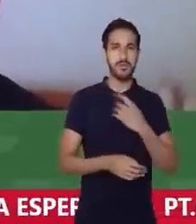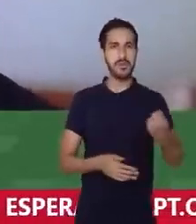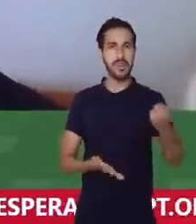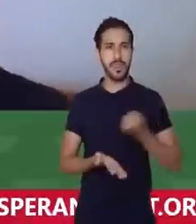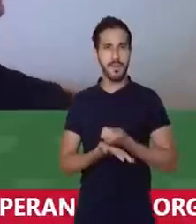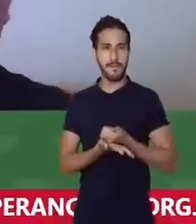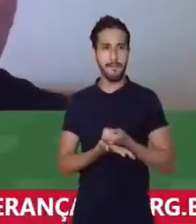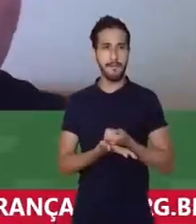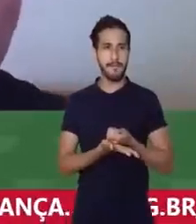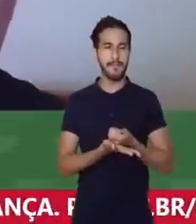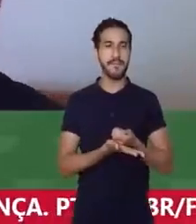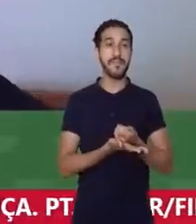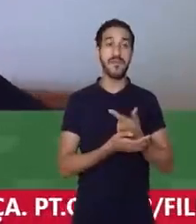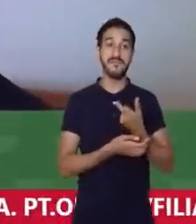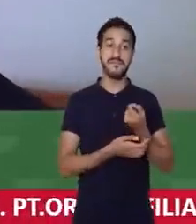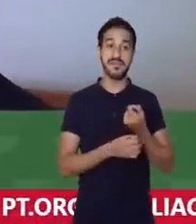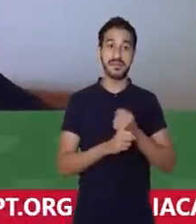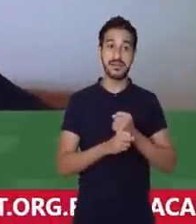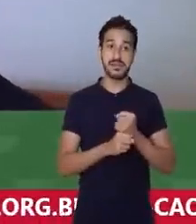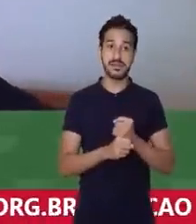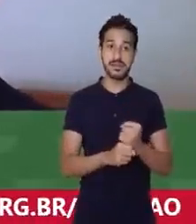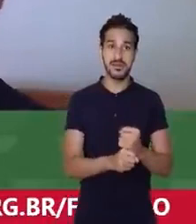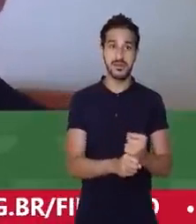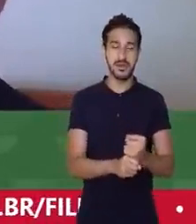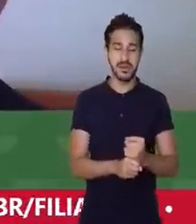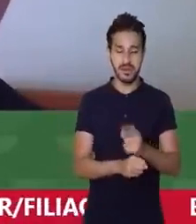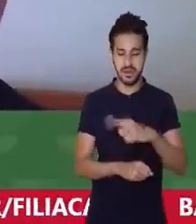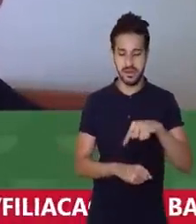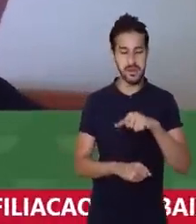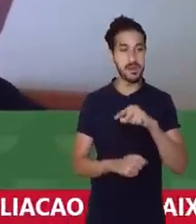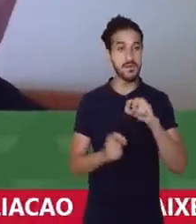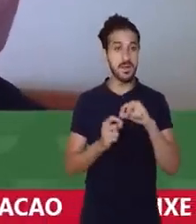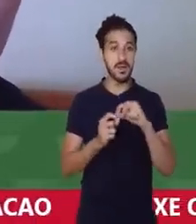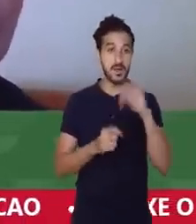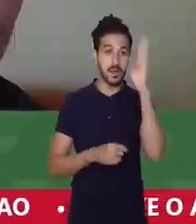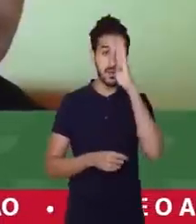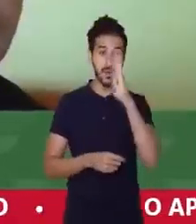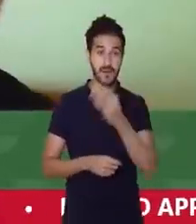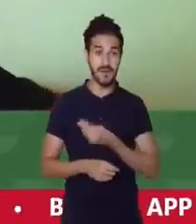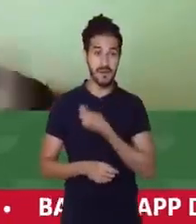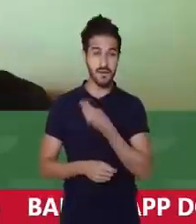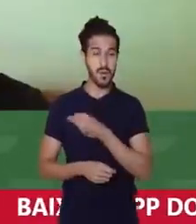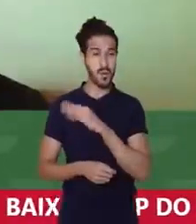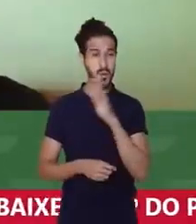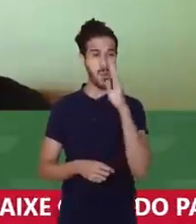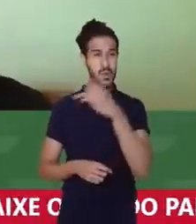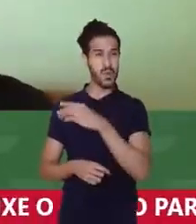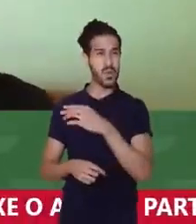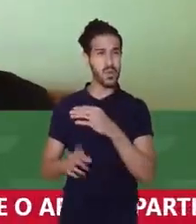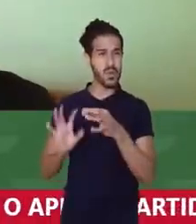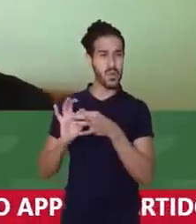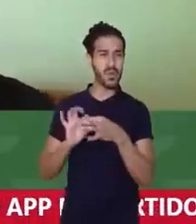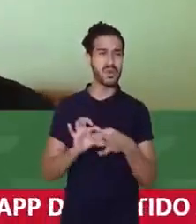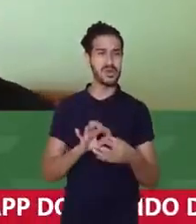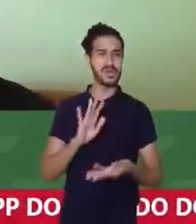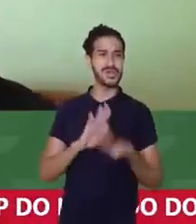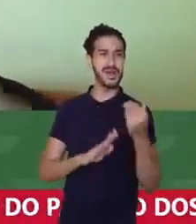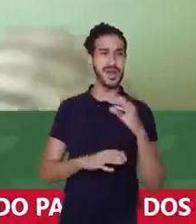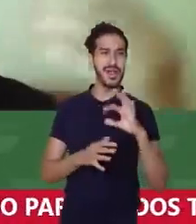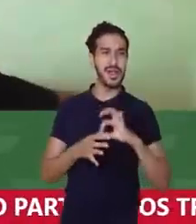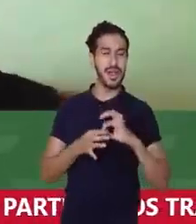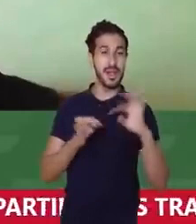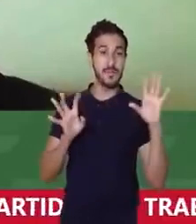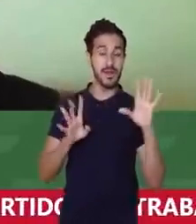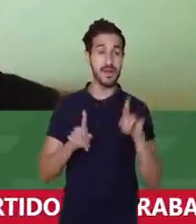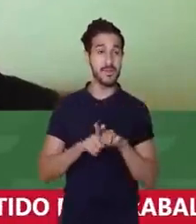militar, que por 20 anos, né, fez com que o Brasil vivesse uma situação de arbítrio,